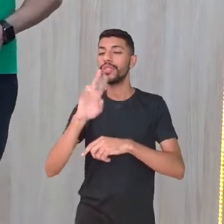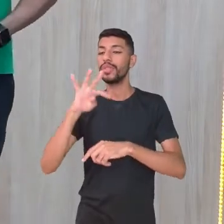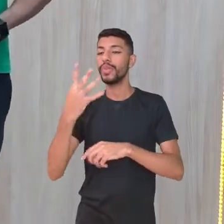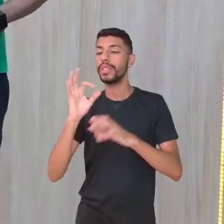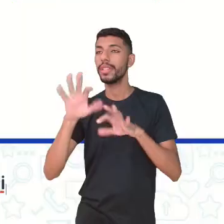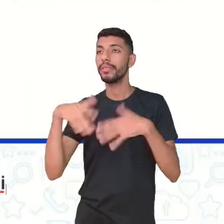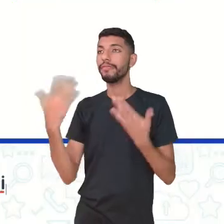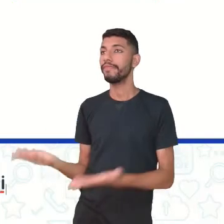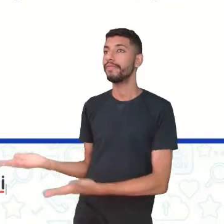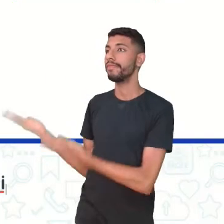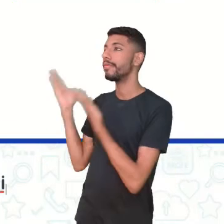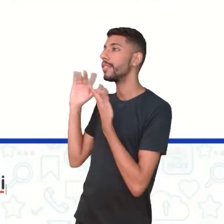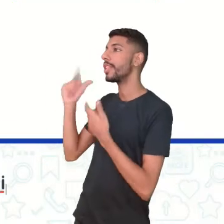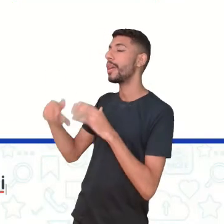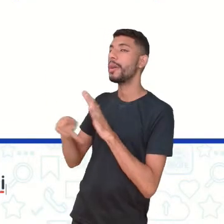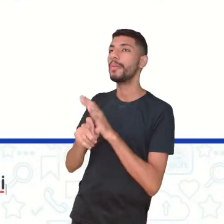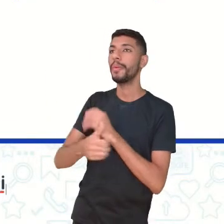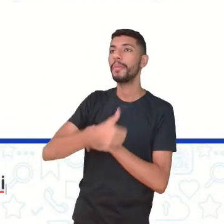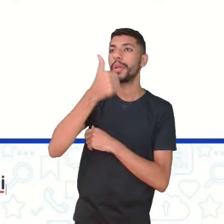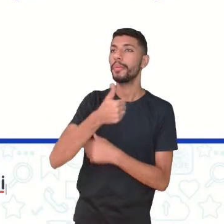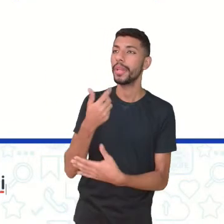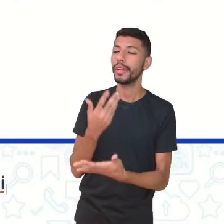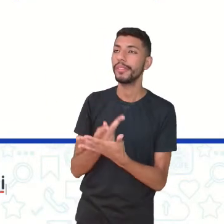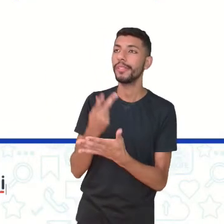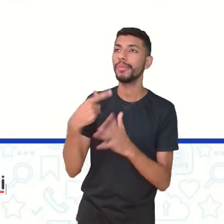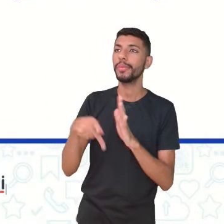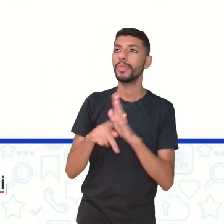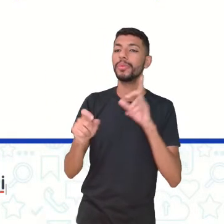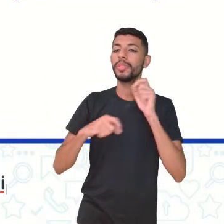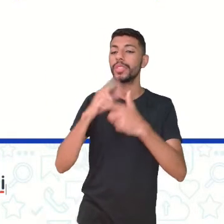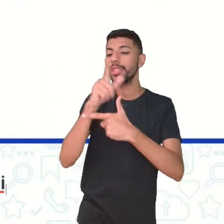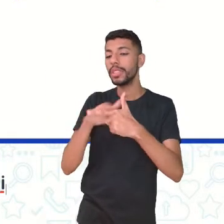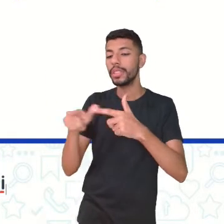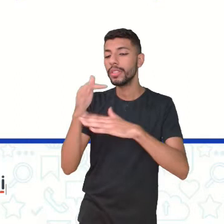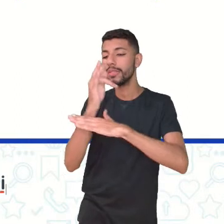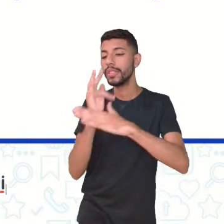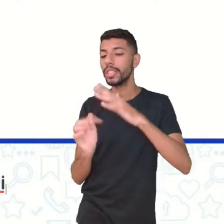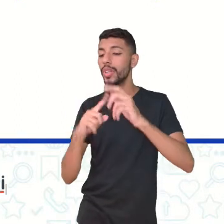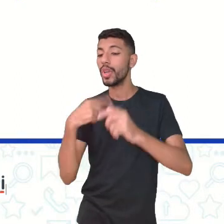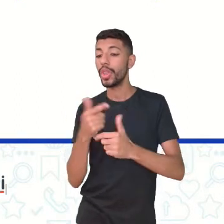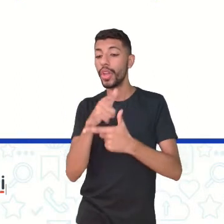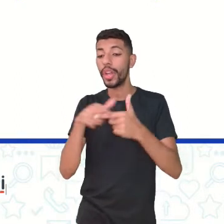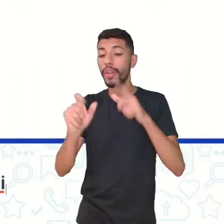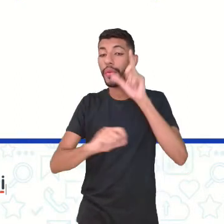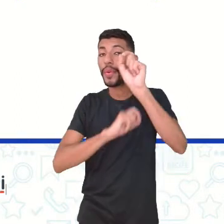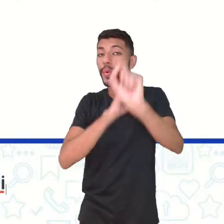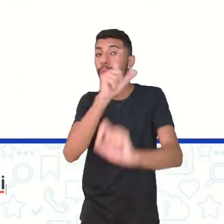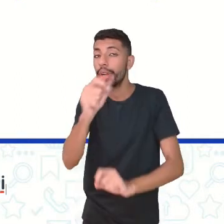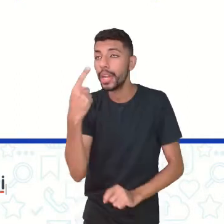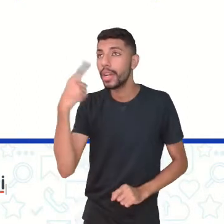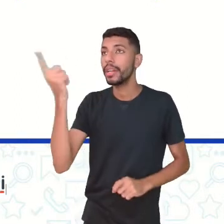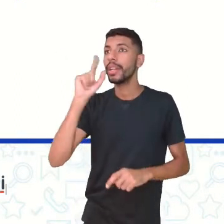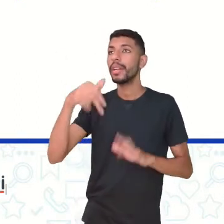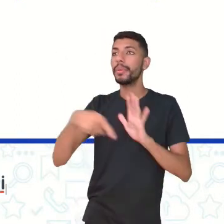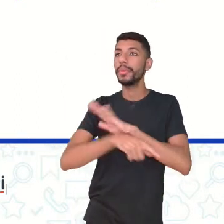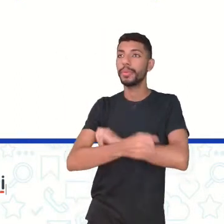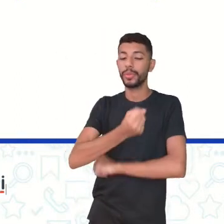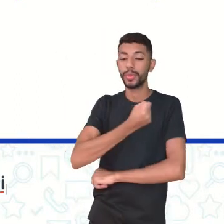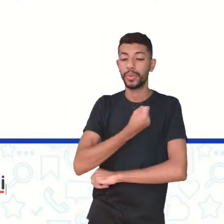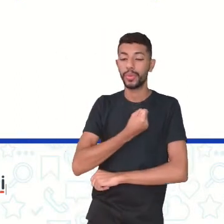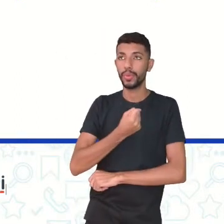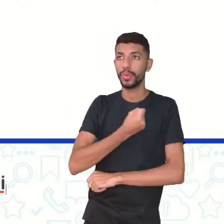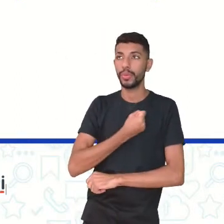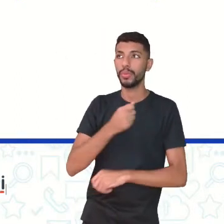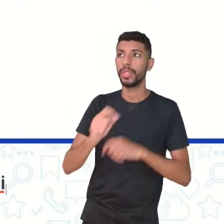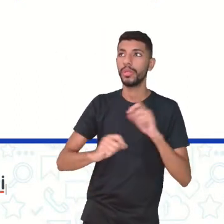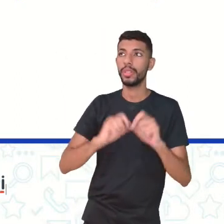primeiro caso da divisão aí de frações, tá? O que foi que a gente dividiu? A gente dividiu um número inteiro